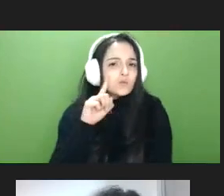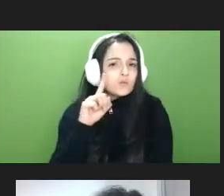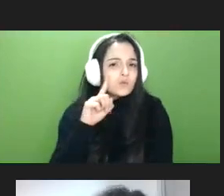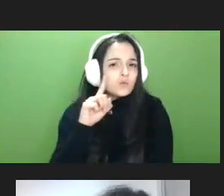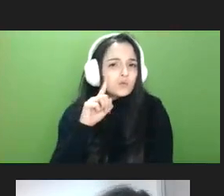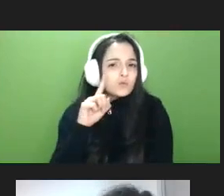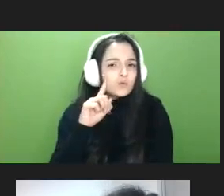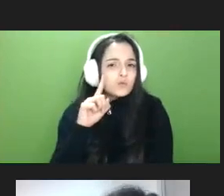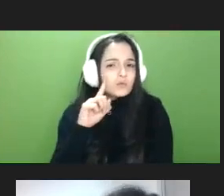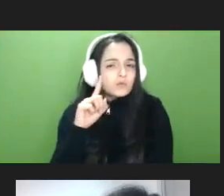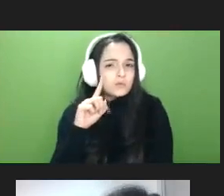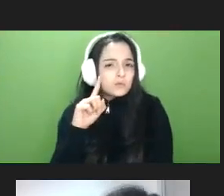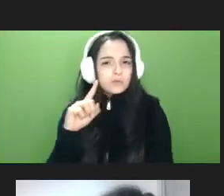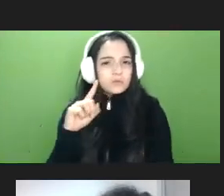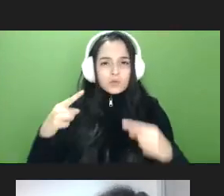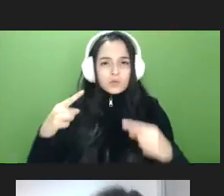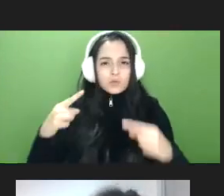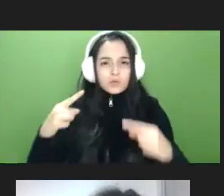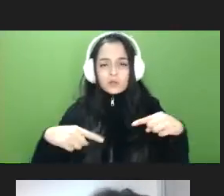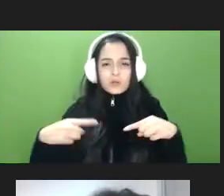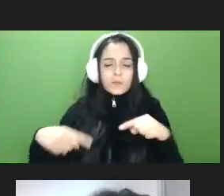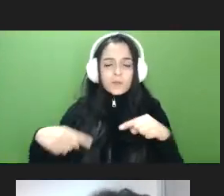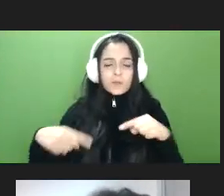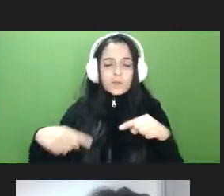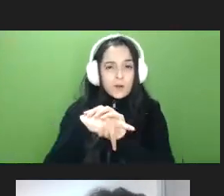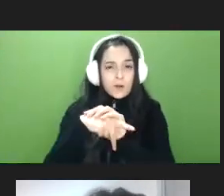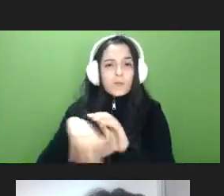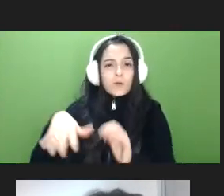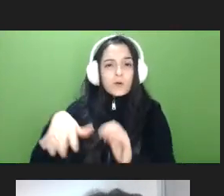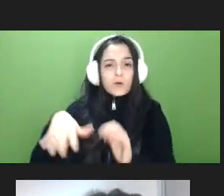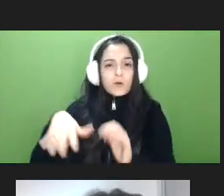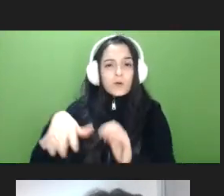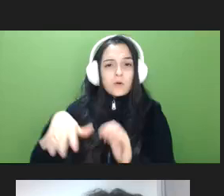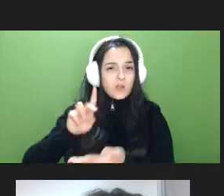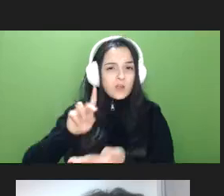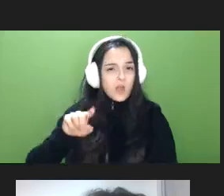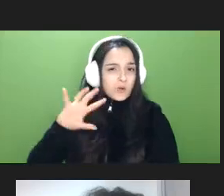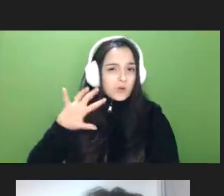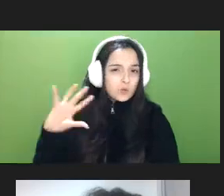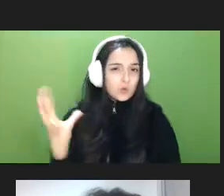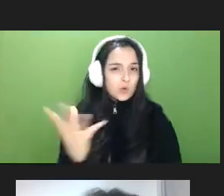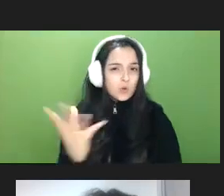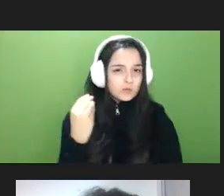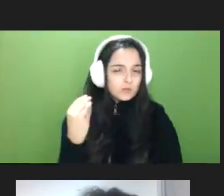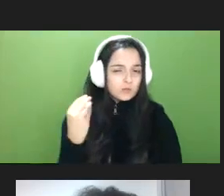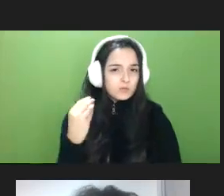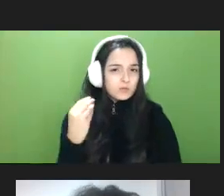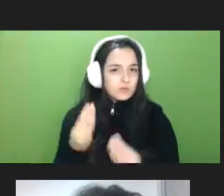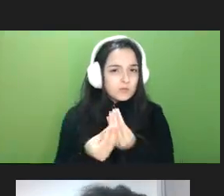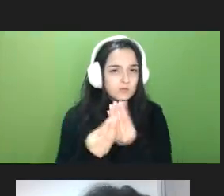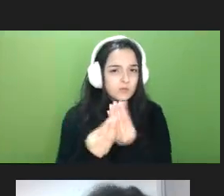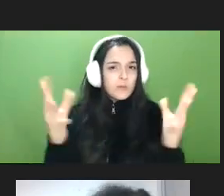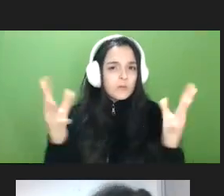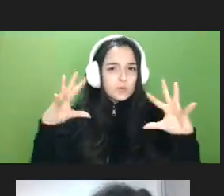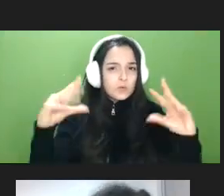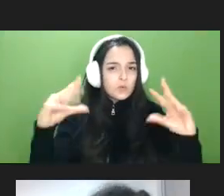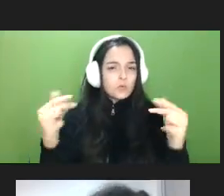que se fazem dentro do âmbito universitário, elas são para todo mundo? Elas atingem todo mundo da forma como deveria